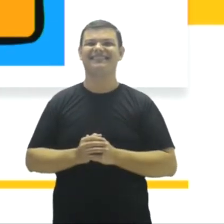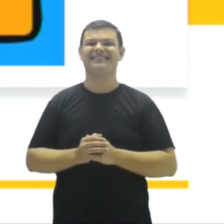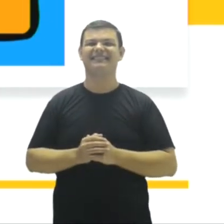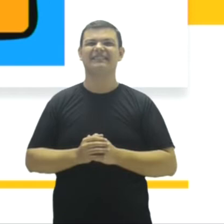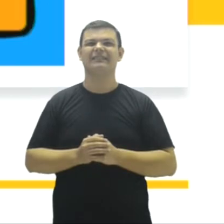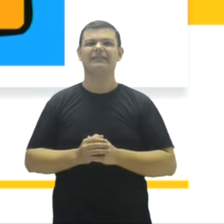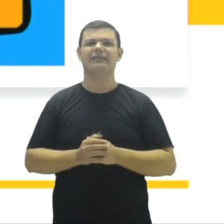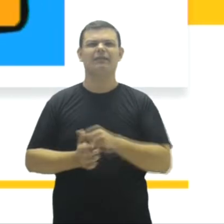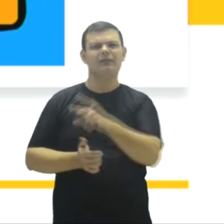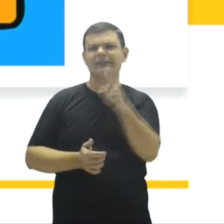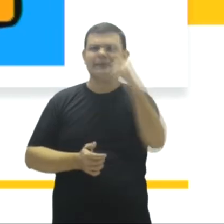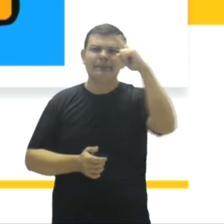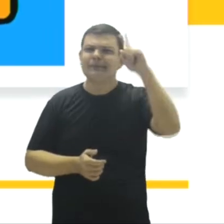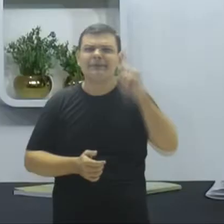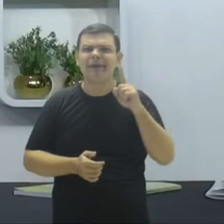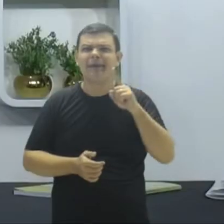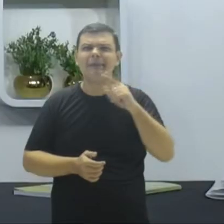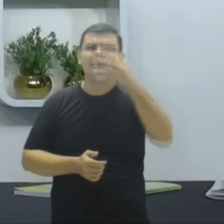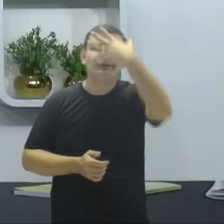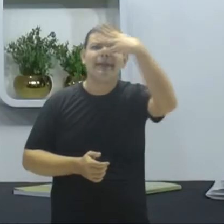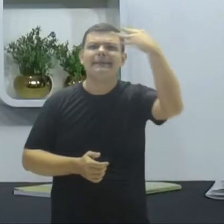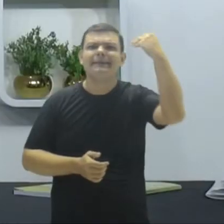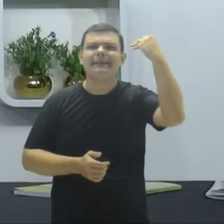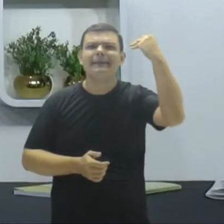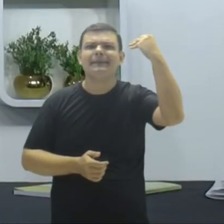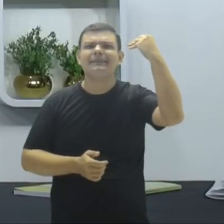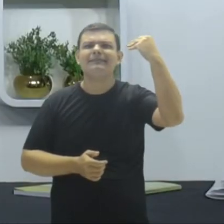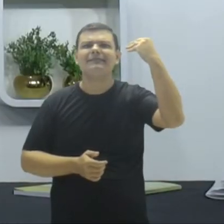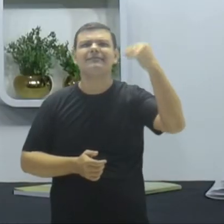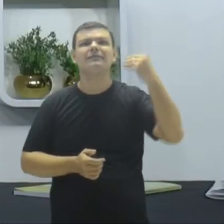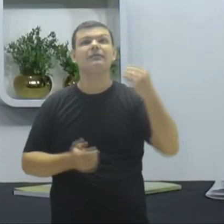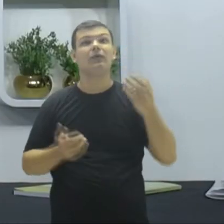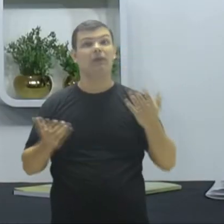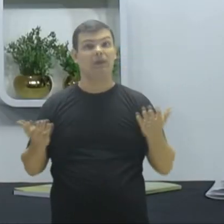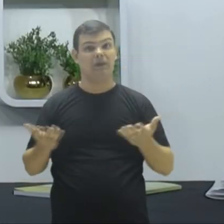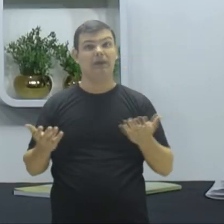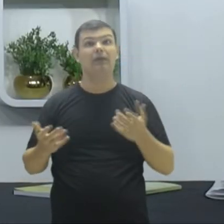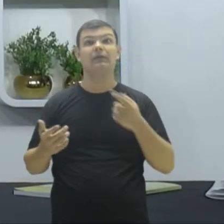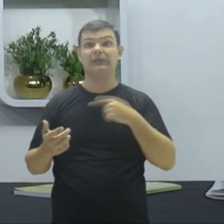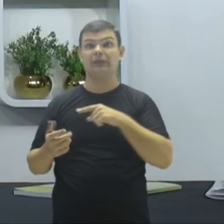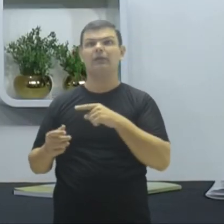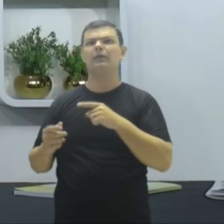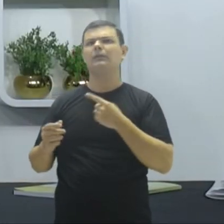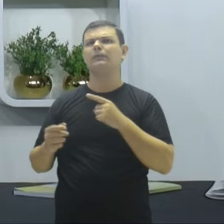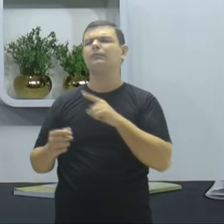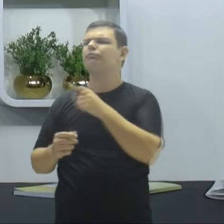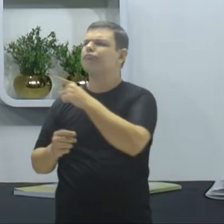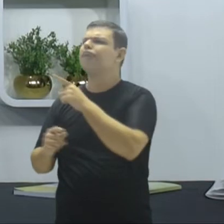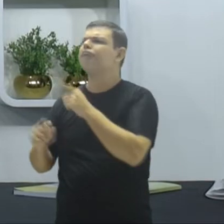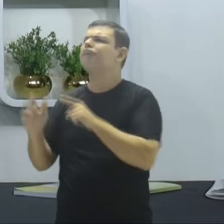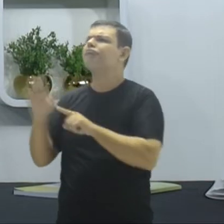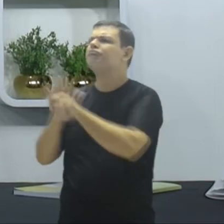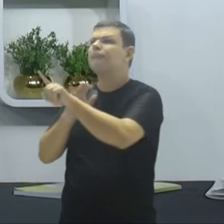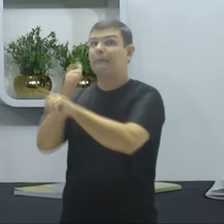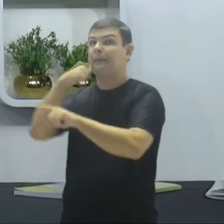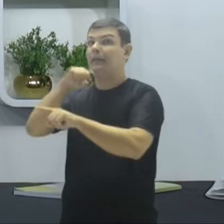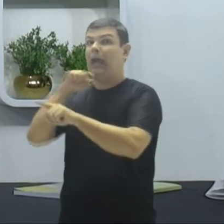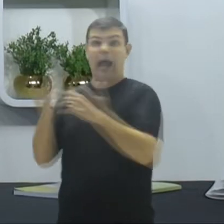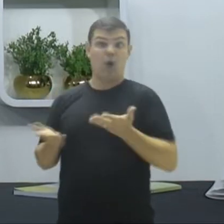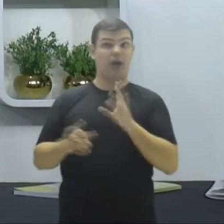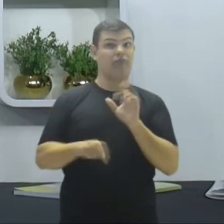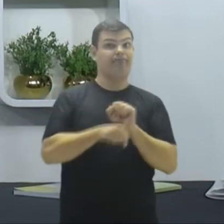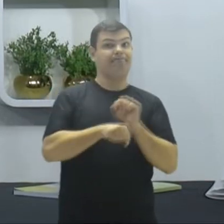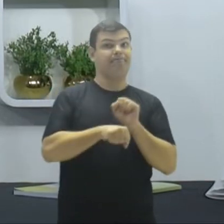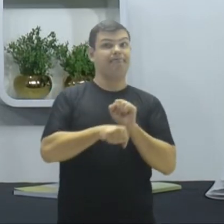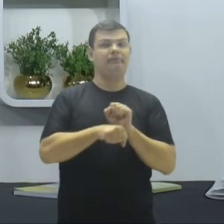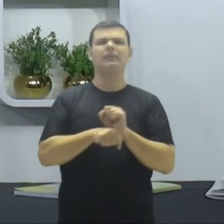Você ainda não sabe, esqueceu? Então, daqui a pouquinho você corre e pergunta para a mamãe, mas deixa acabar a aula.